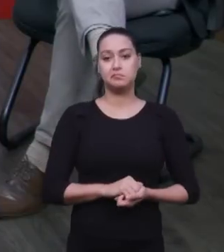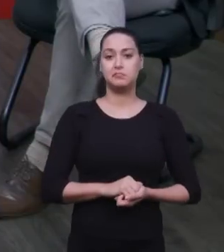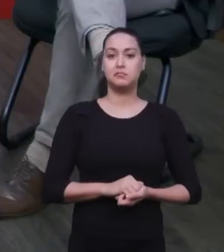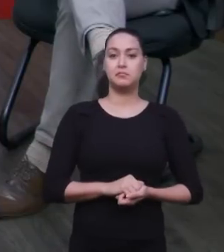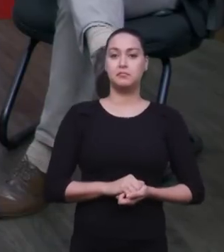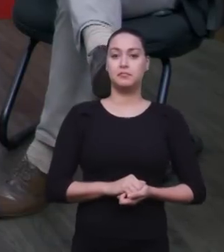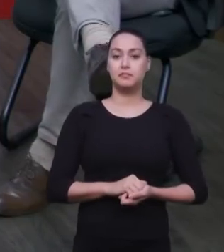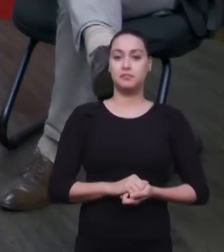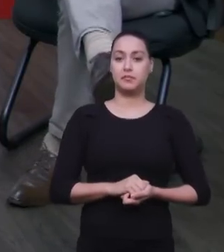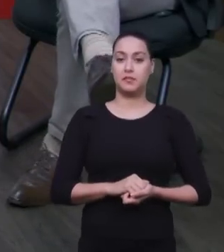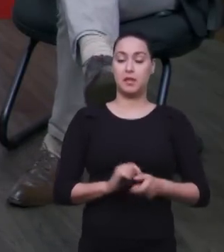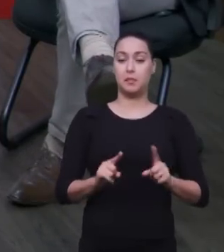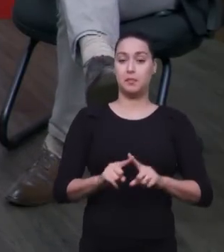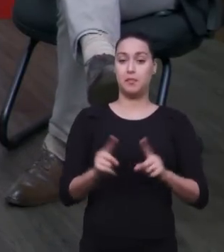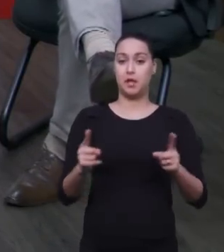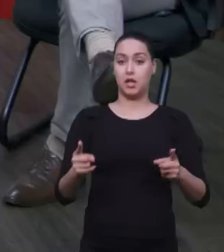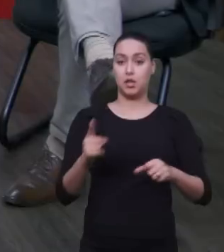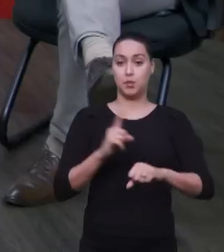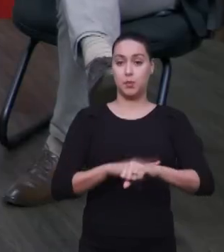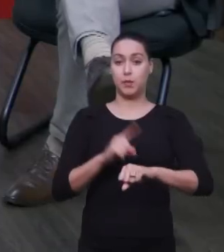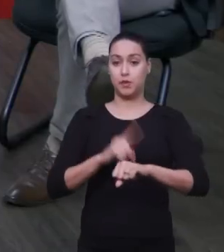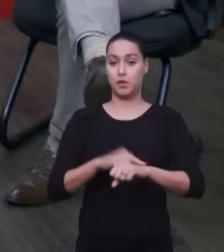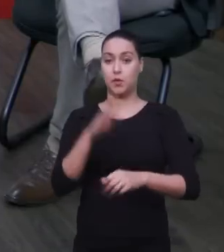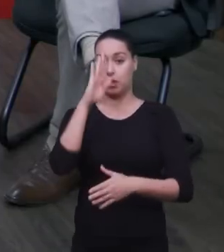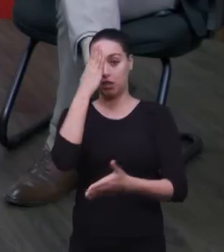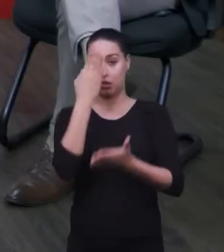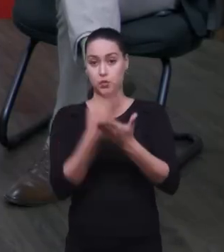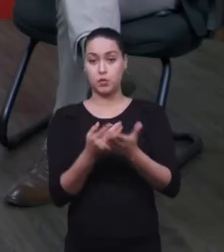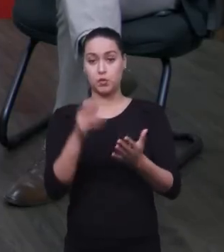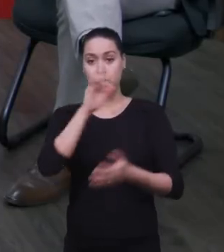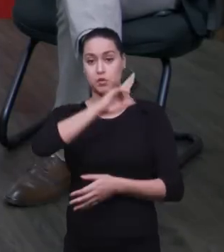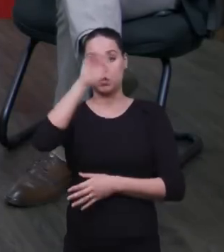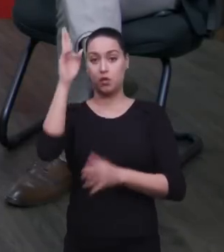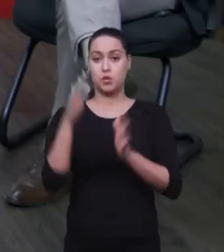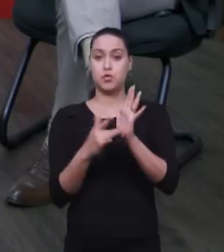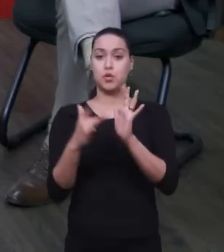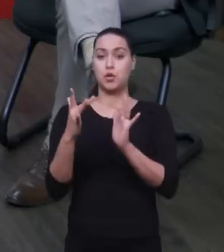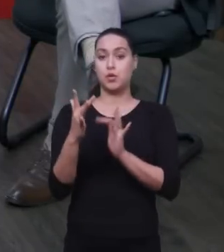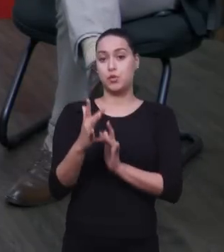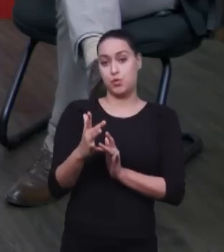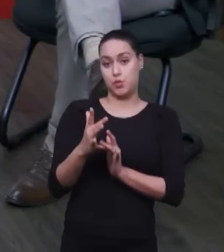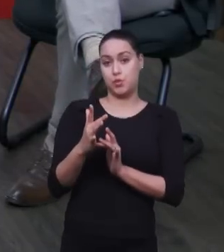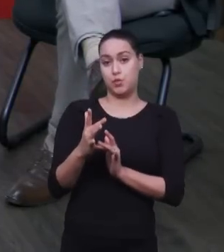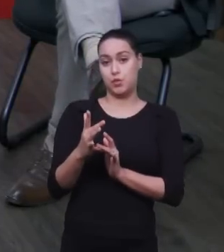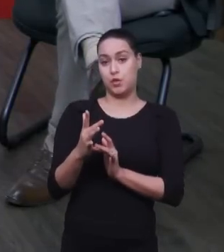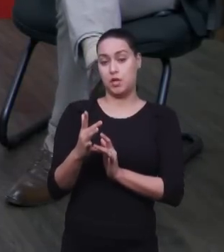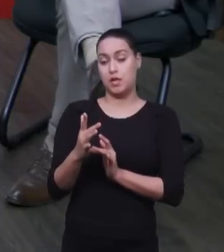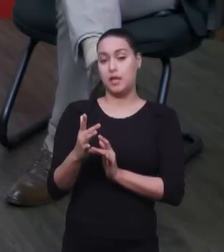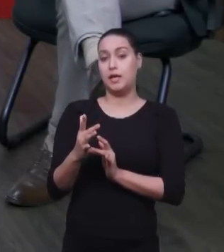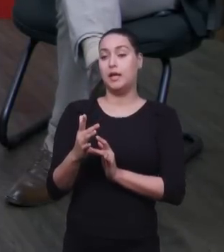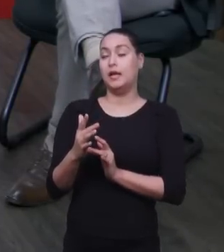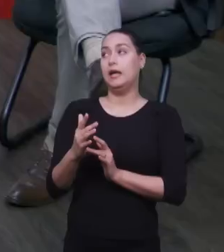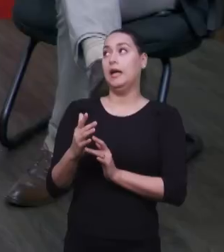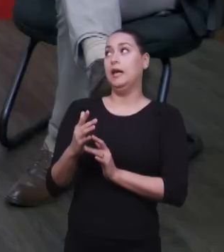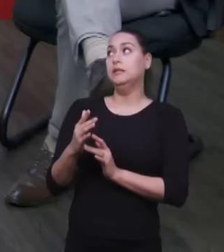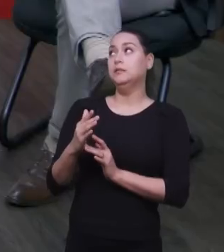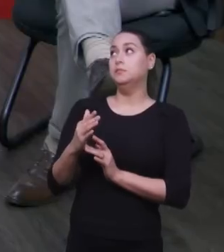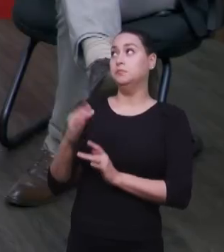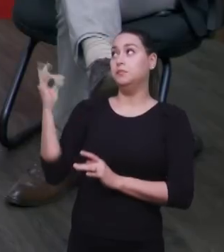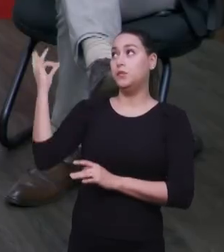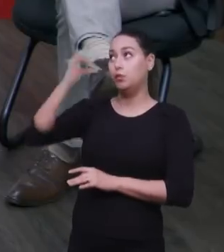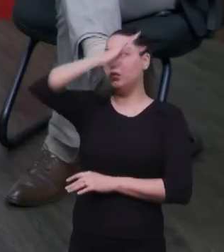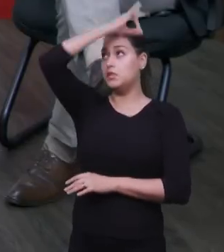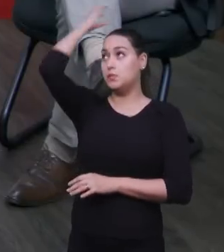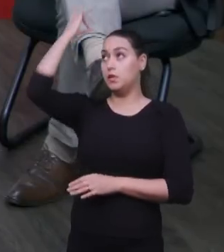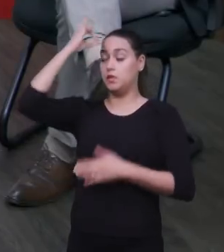contradições, né? Agora, a partir do momento que eu creio no Senhor Jesus e eu deixo o Espírito Santo que Ele enviou guiar a minha